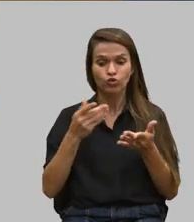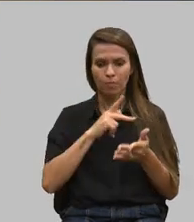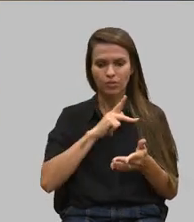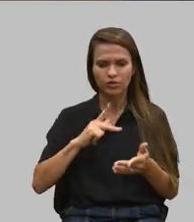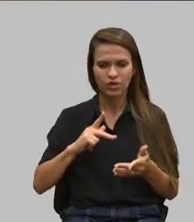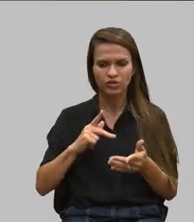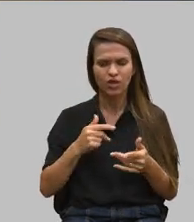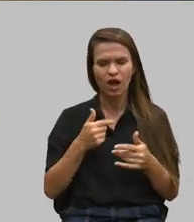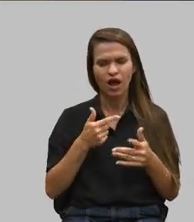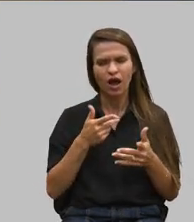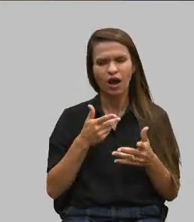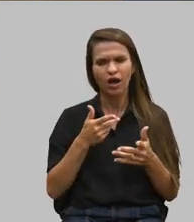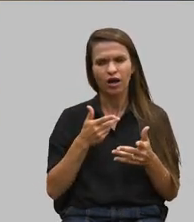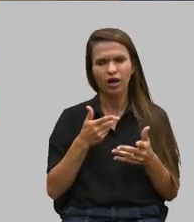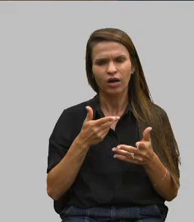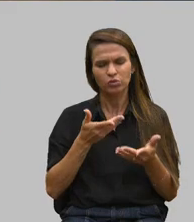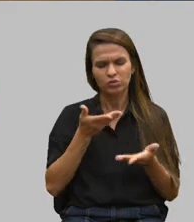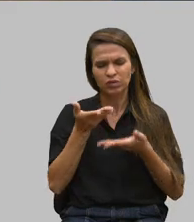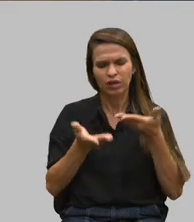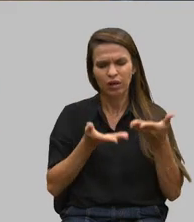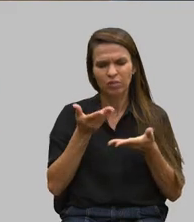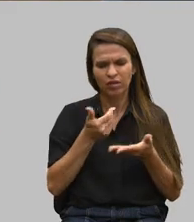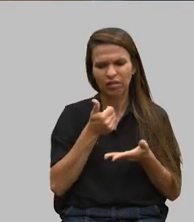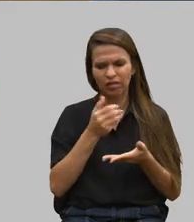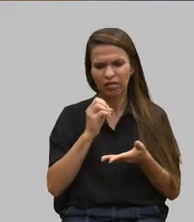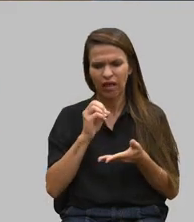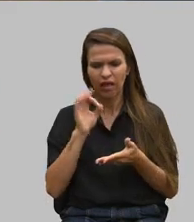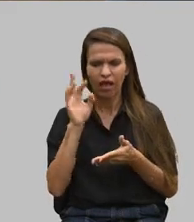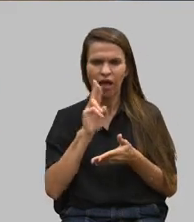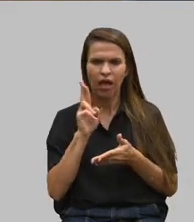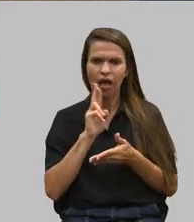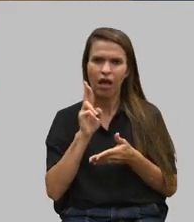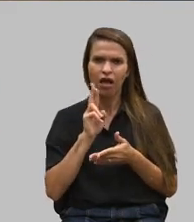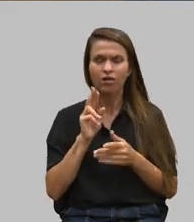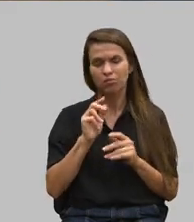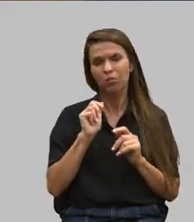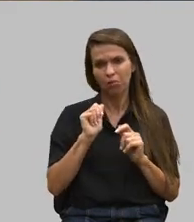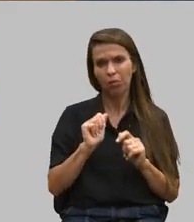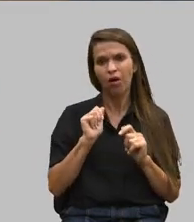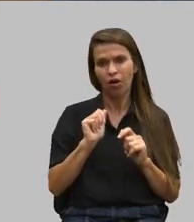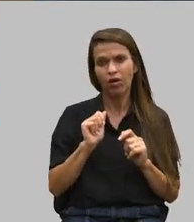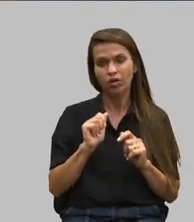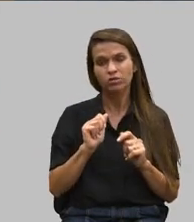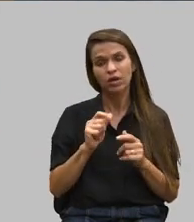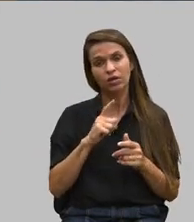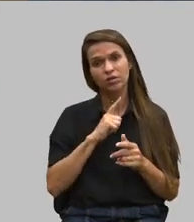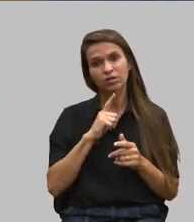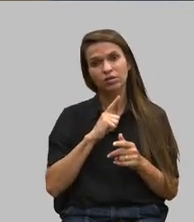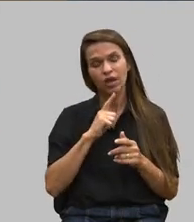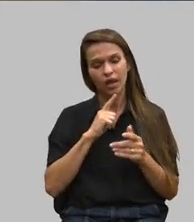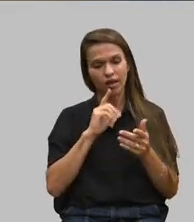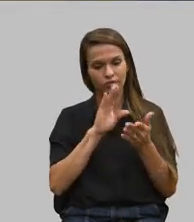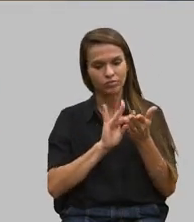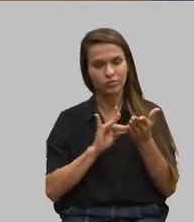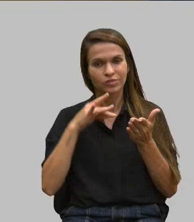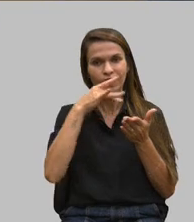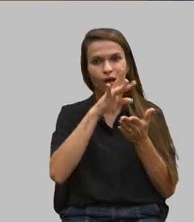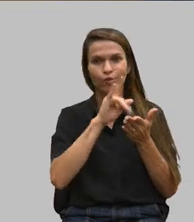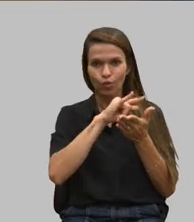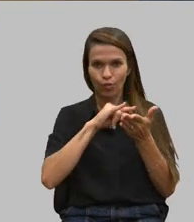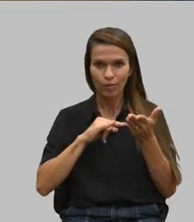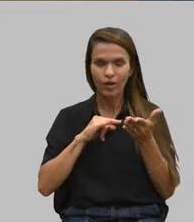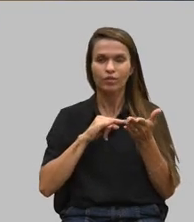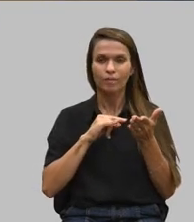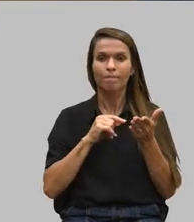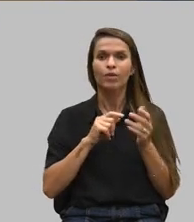20 e tantos anos sem nenhum aumento que seja pelo menos nesse preço mas que tenha pelo menos na tabela alguma coisa para